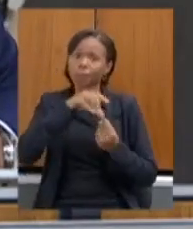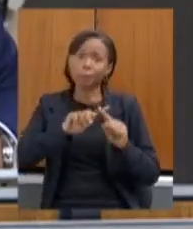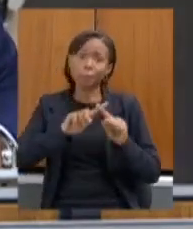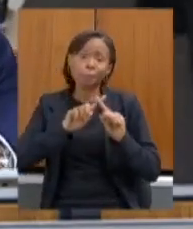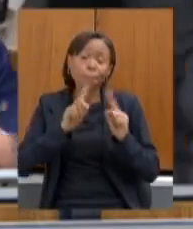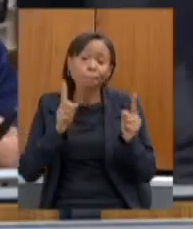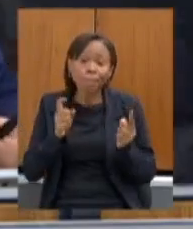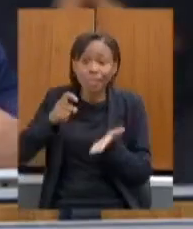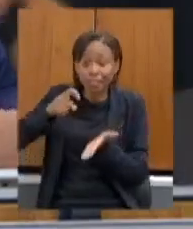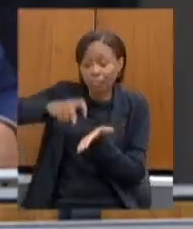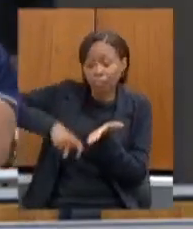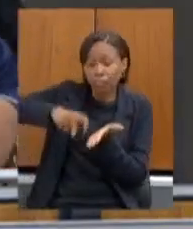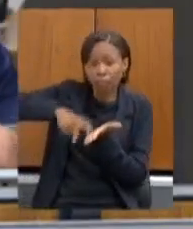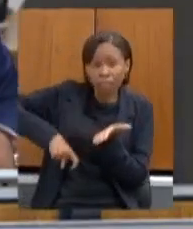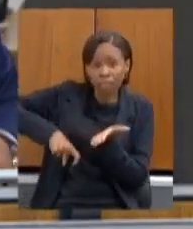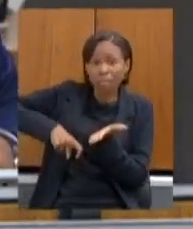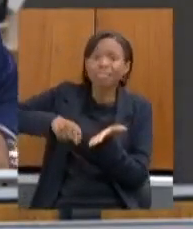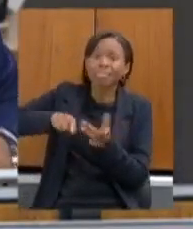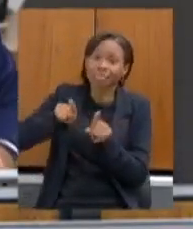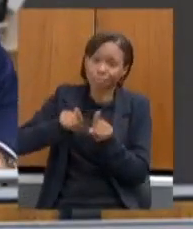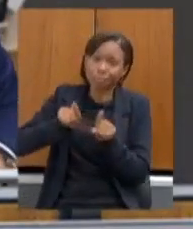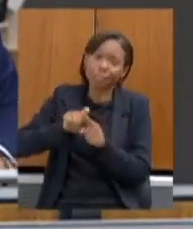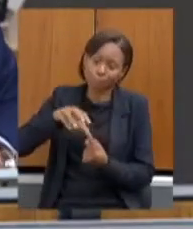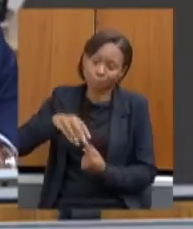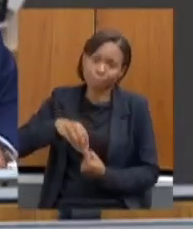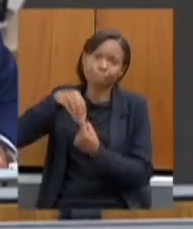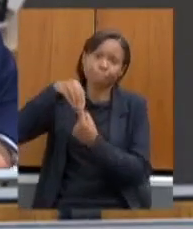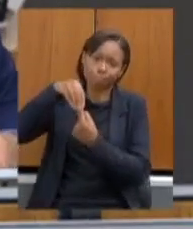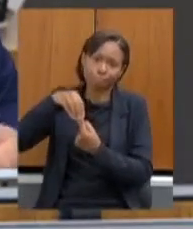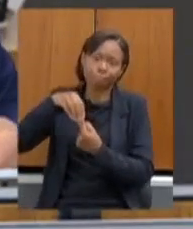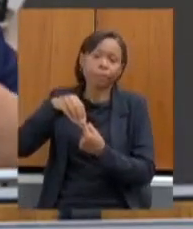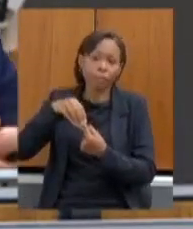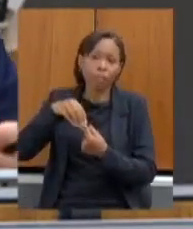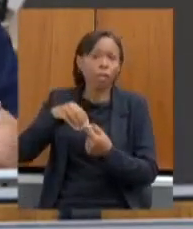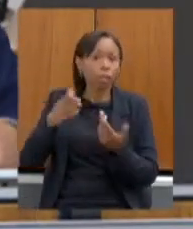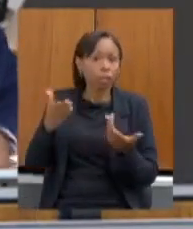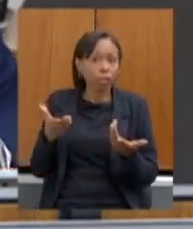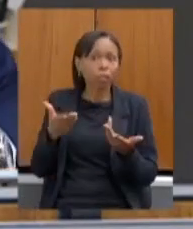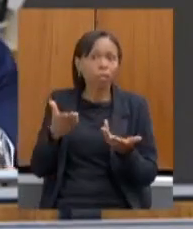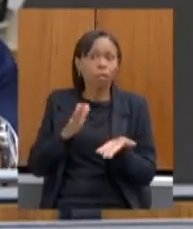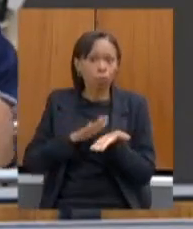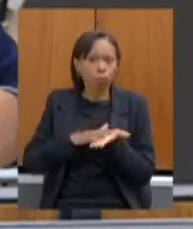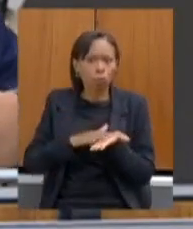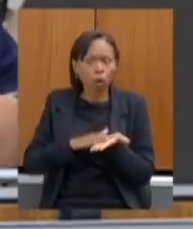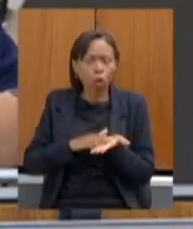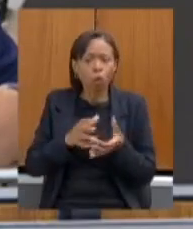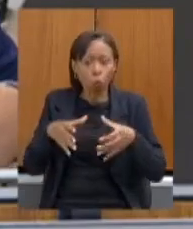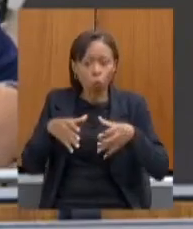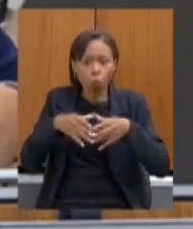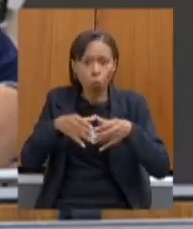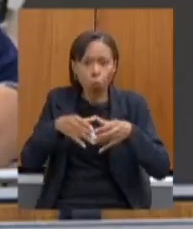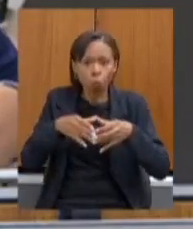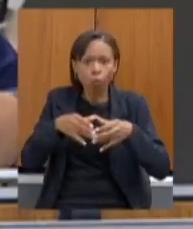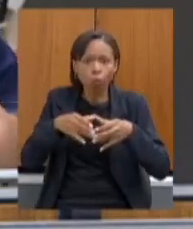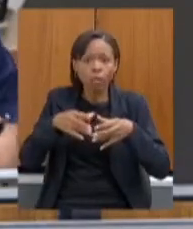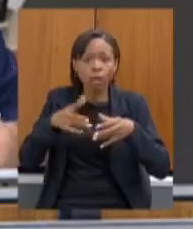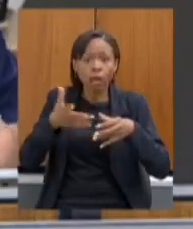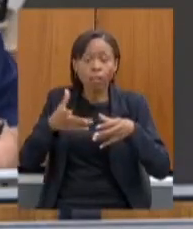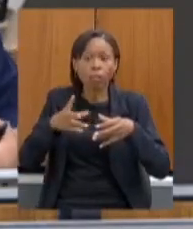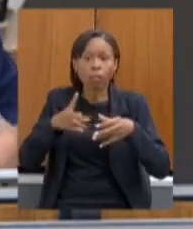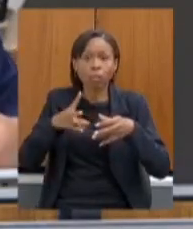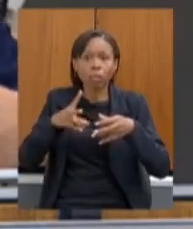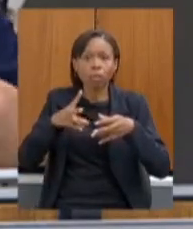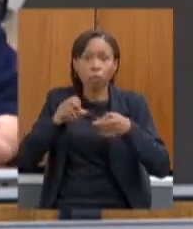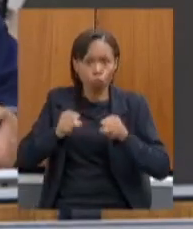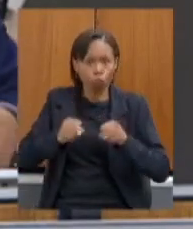do nosso Estado também é, e aqui eu gostaria de exaltar os comandantes das Forças de Minas Gerais, o nosso secretário de